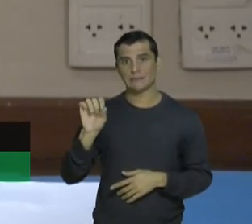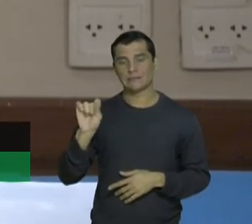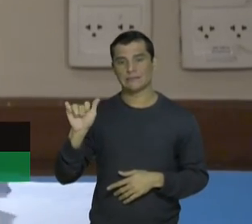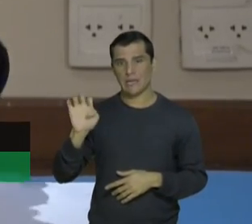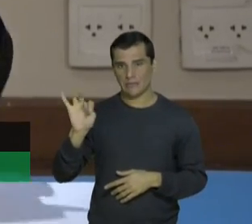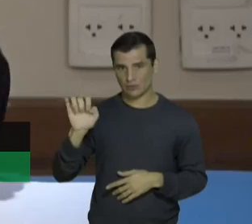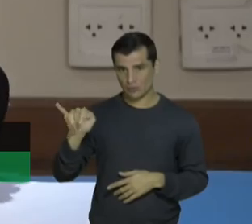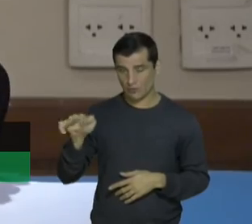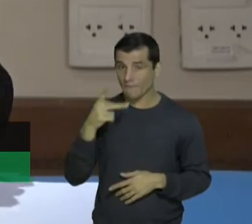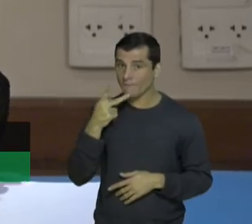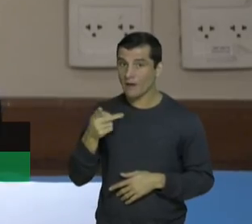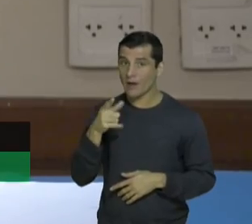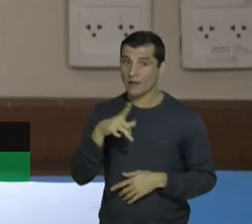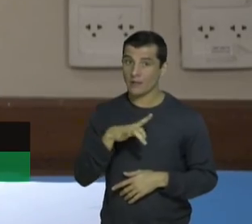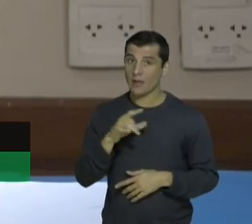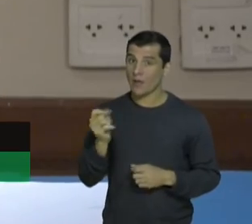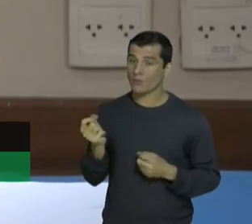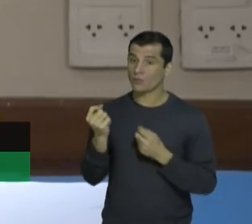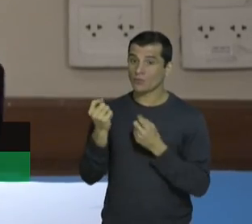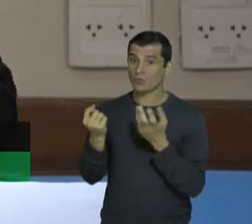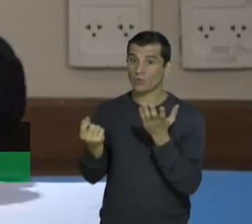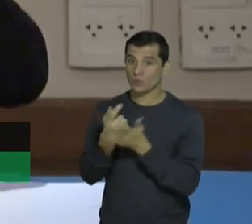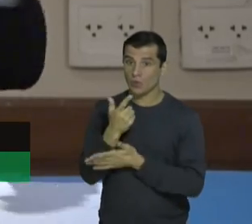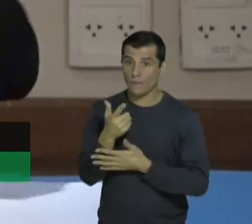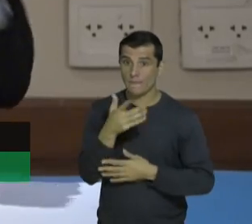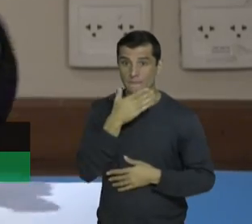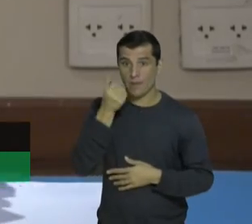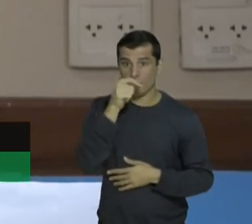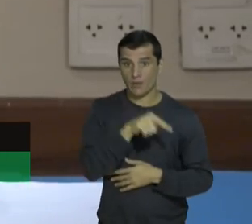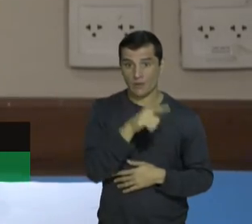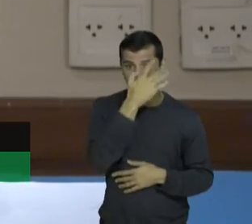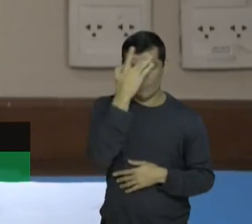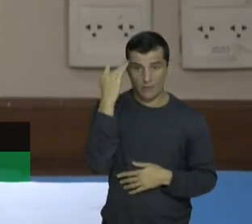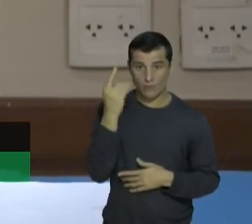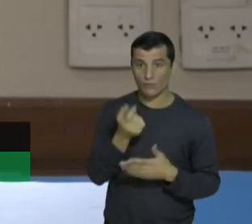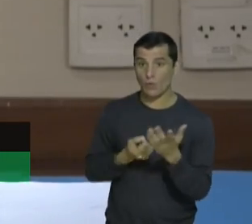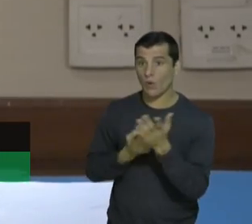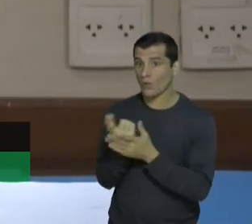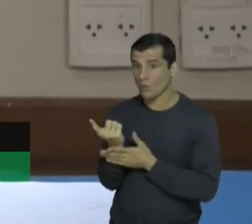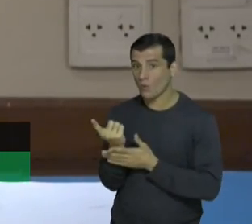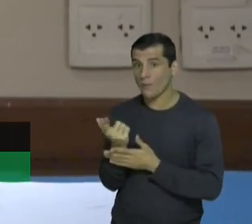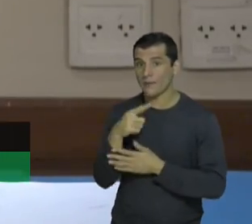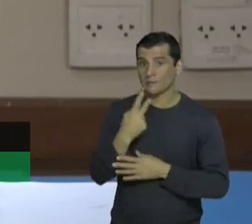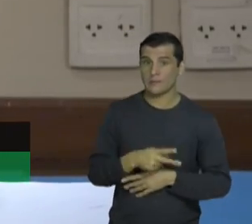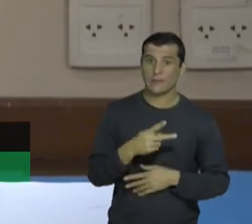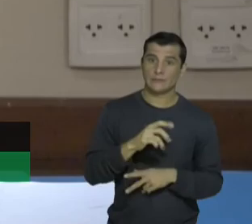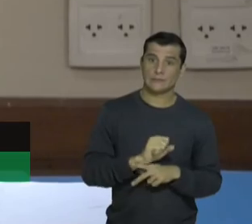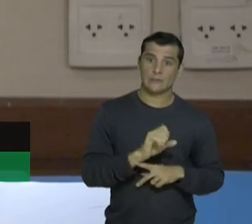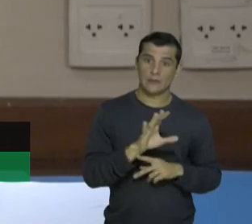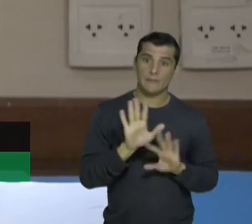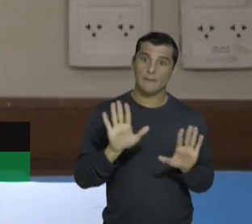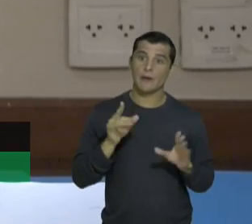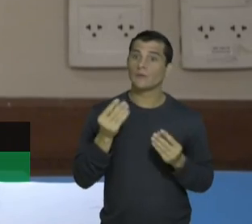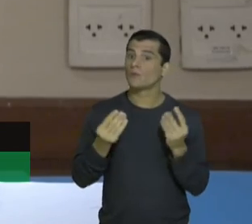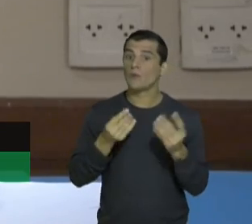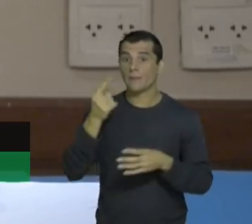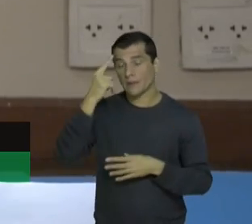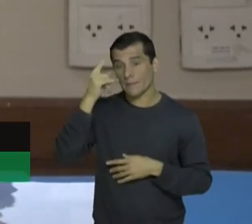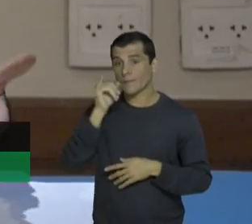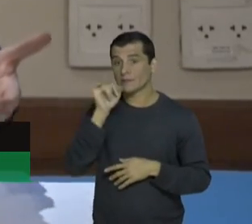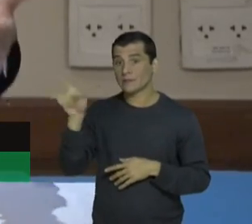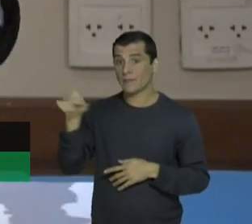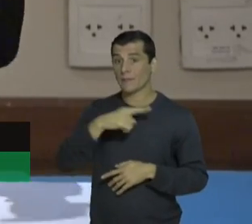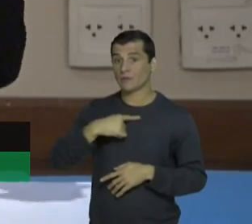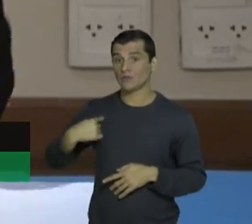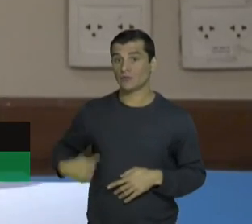Ok ou seja vim um produto mais barato ou mesmo a importação de serviços Vamos trabalhar com a mesma ideia mas uma coisa é a China abrir